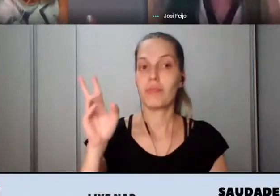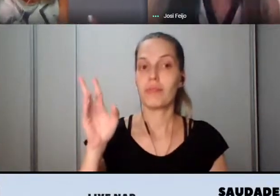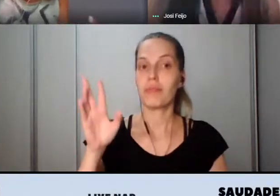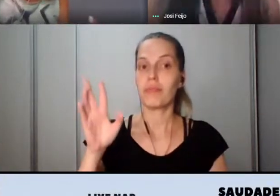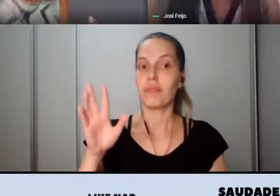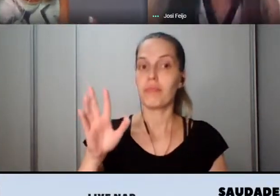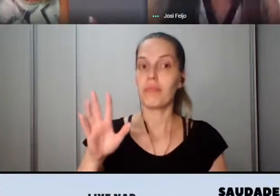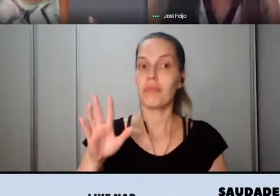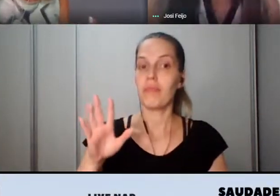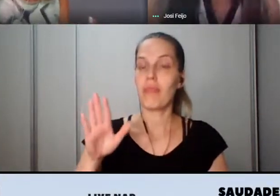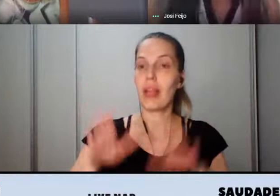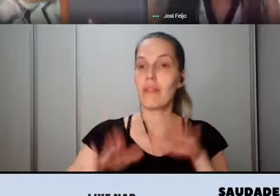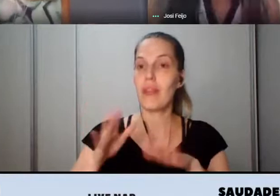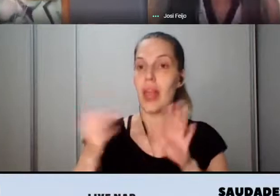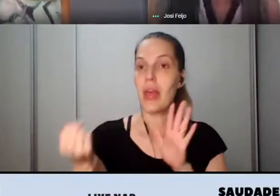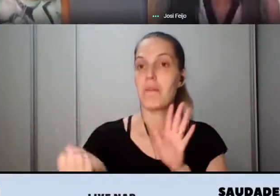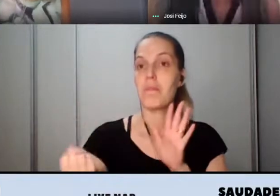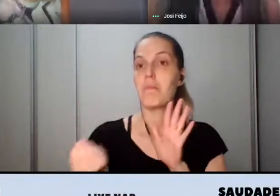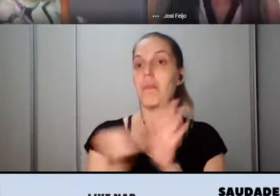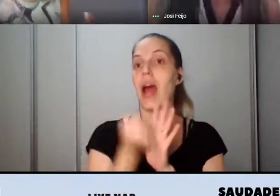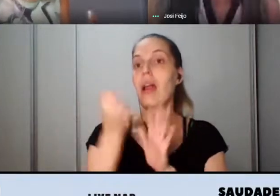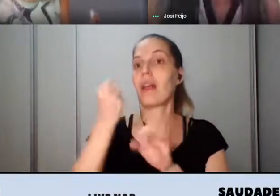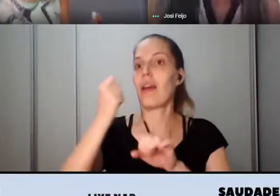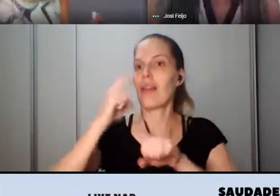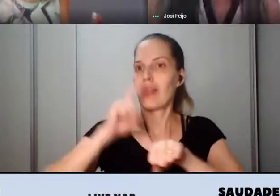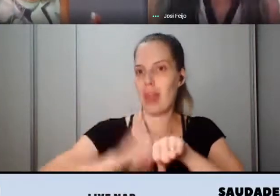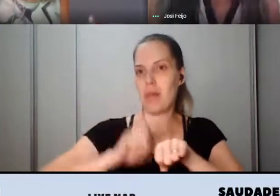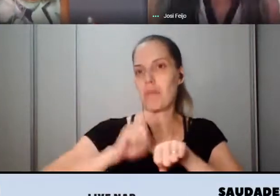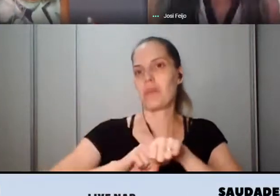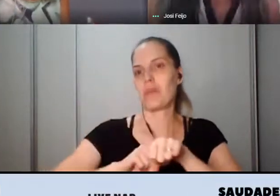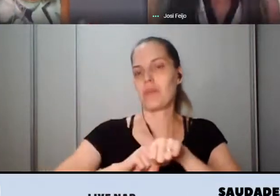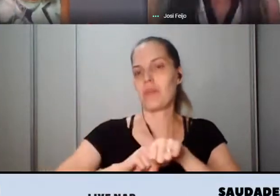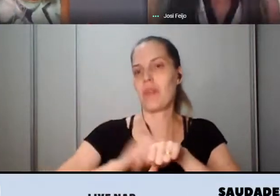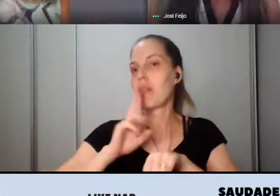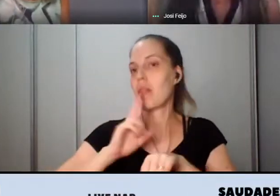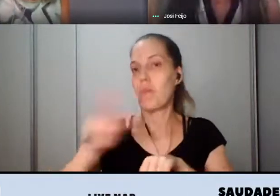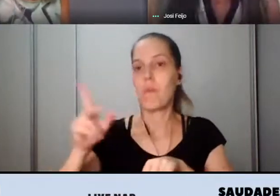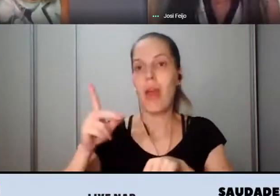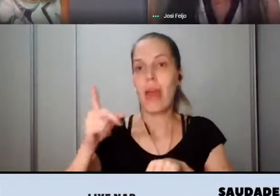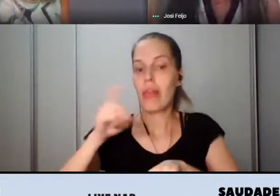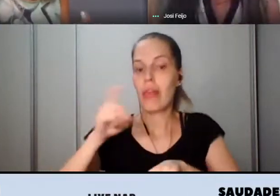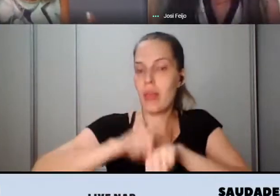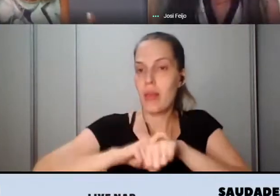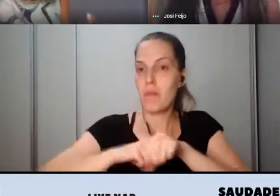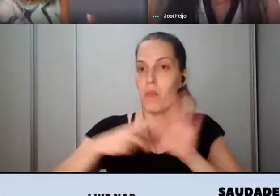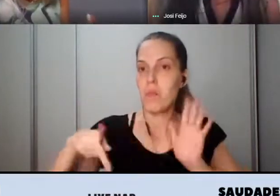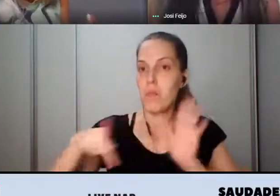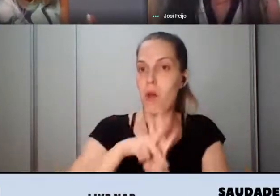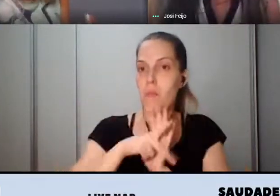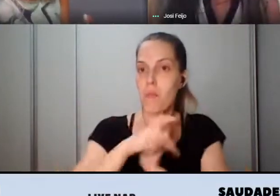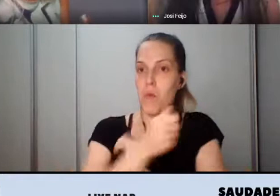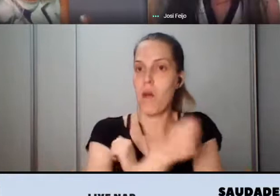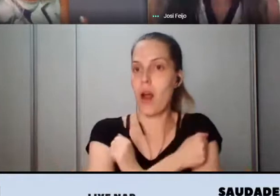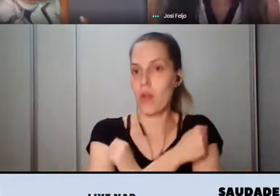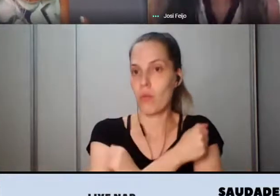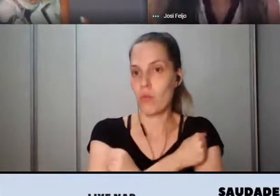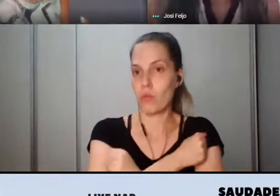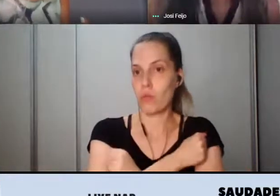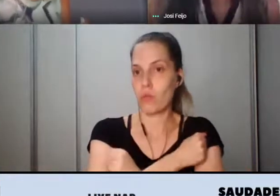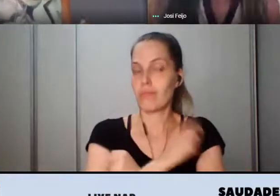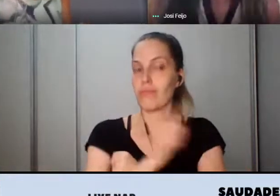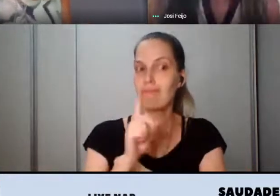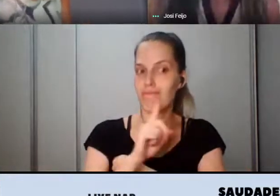no tempo, né? Então, não é mais o tempo do estudante, e agora vem o tempo do